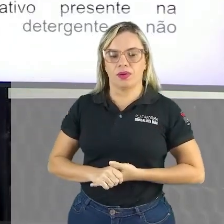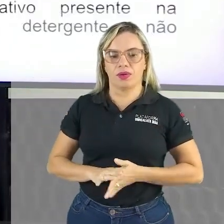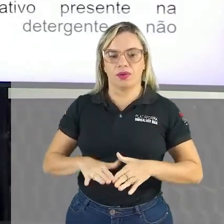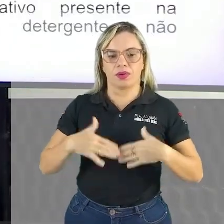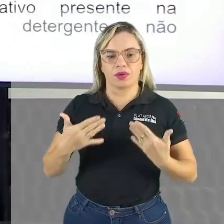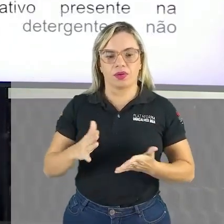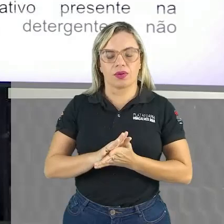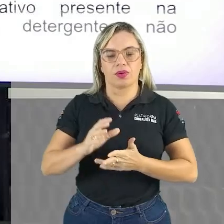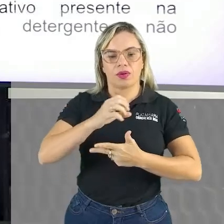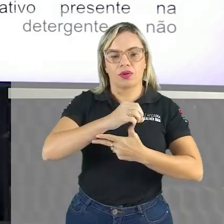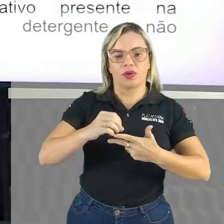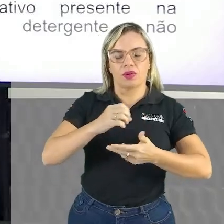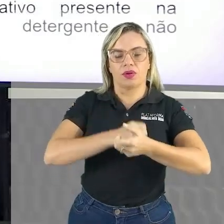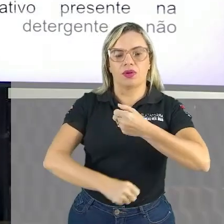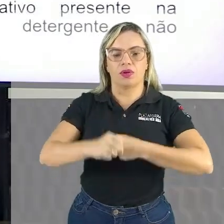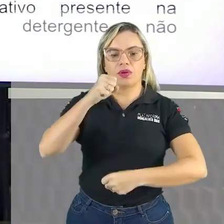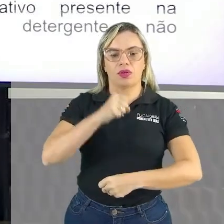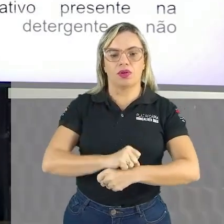Enem 2023.